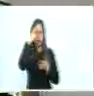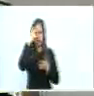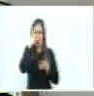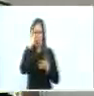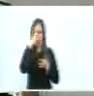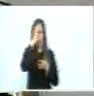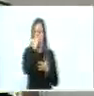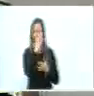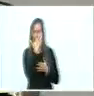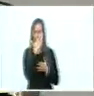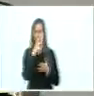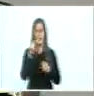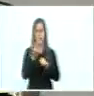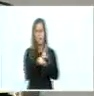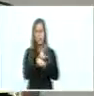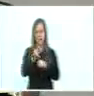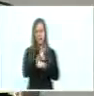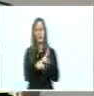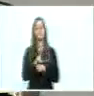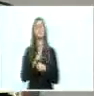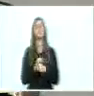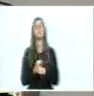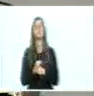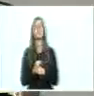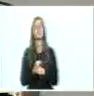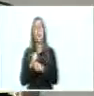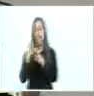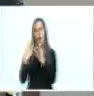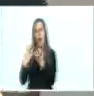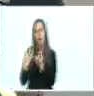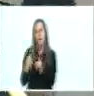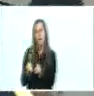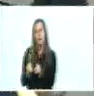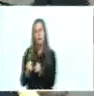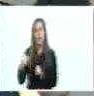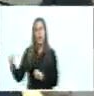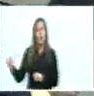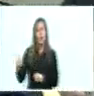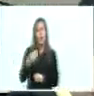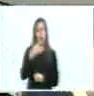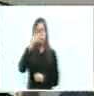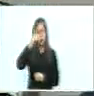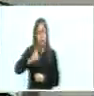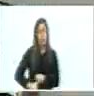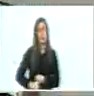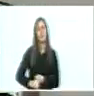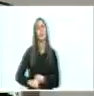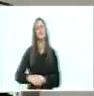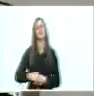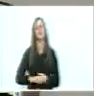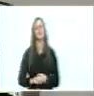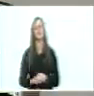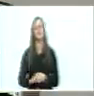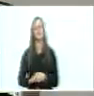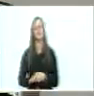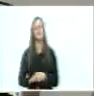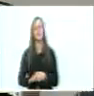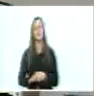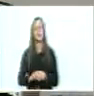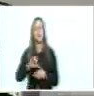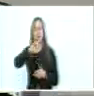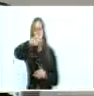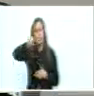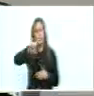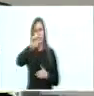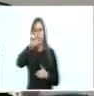de Viçosa, foi, sim, empossada a nova diretoria, sendo o Jeremias